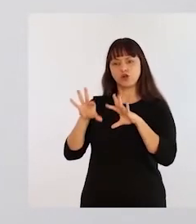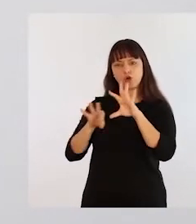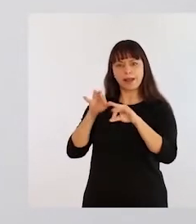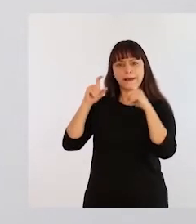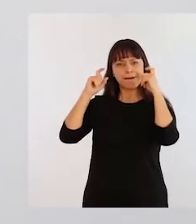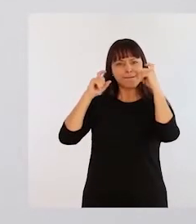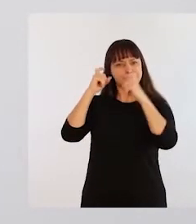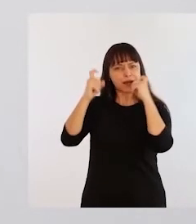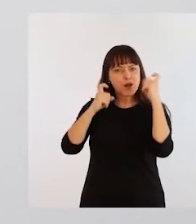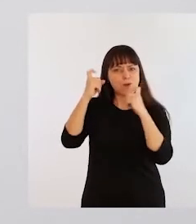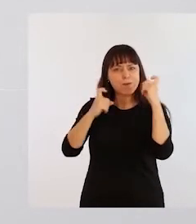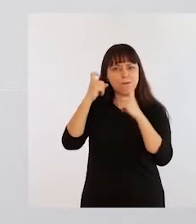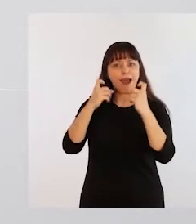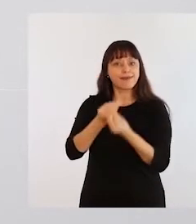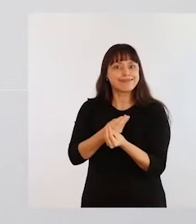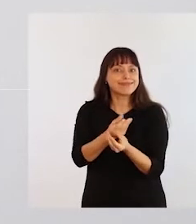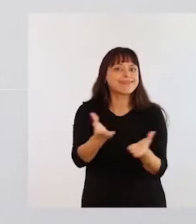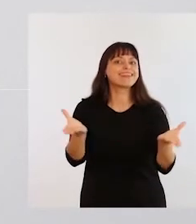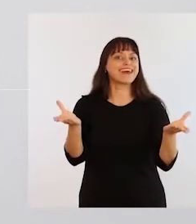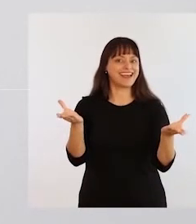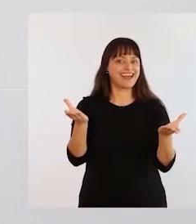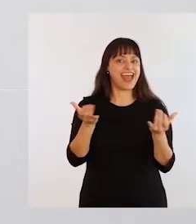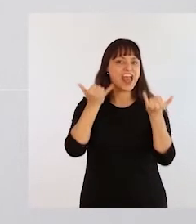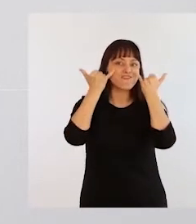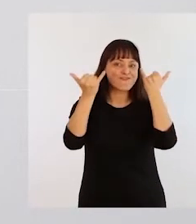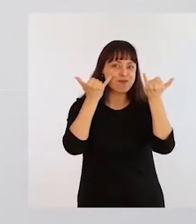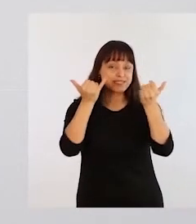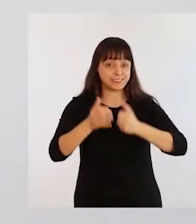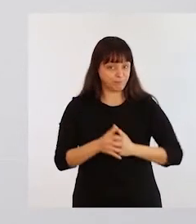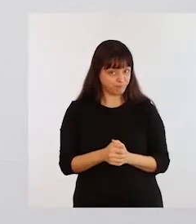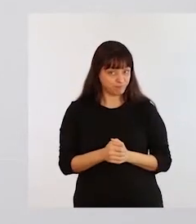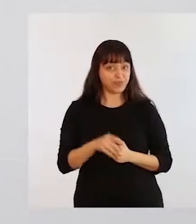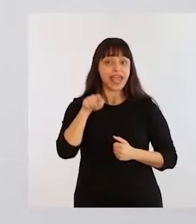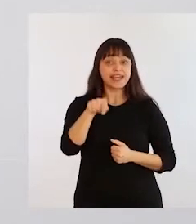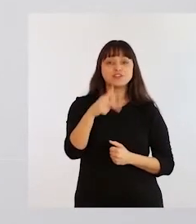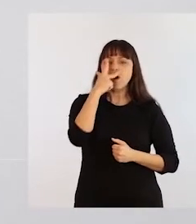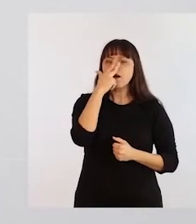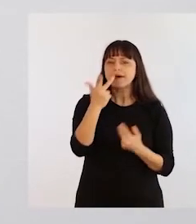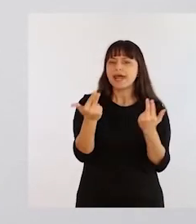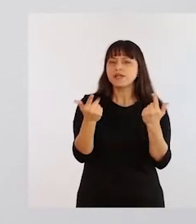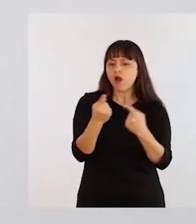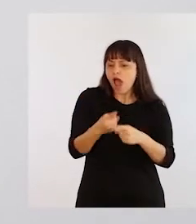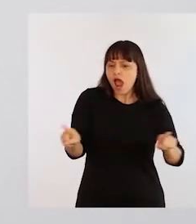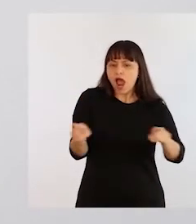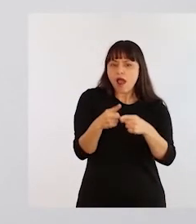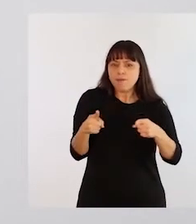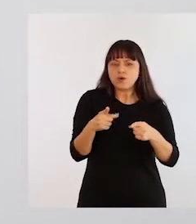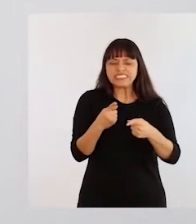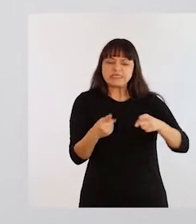sentido, como um diapasão que ajuda a afinar um instrumento musical ou a começar um canto.